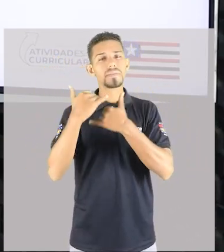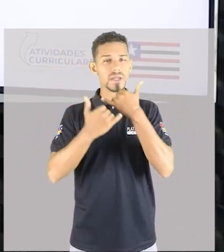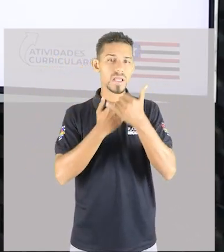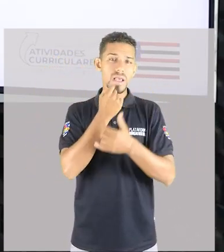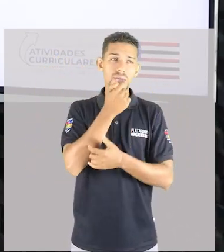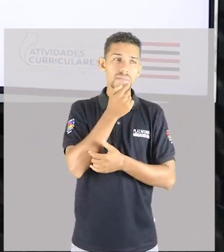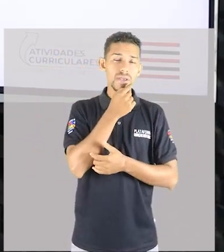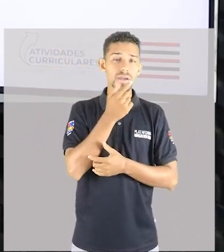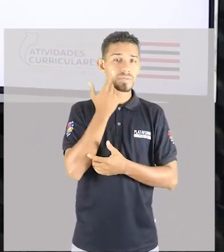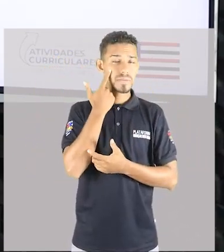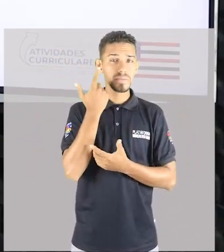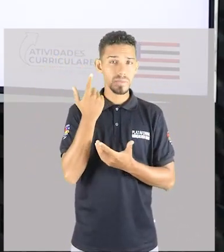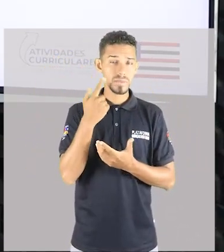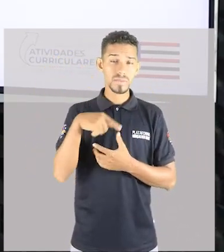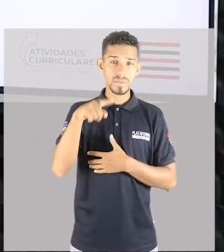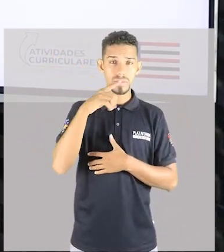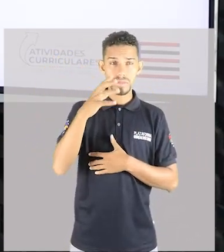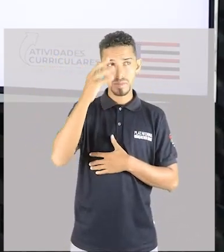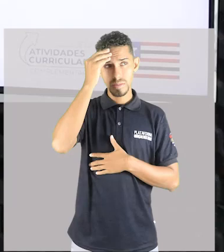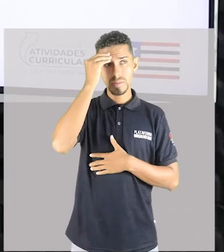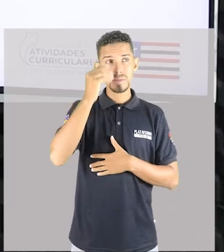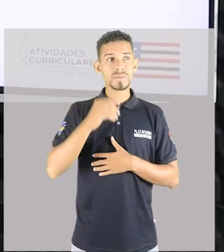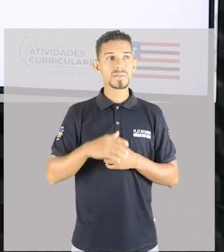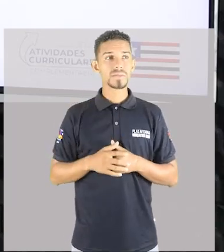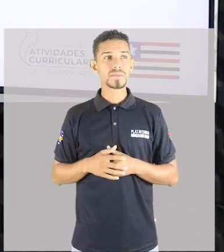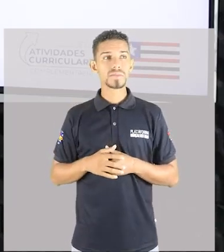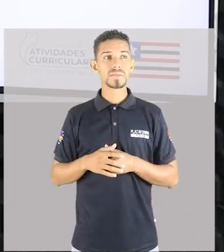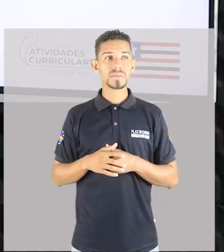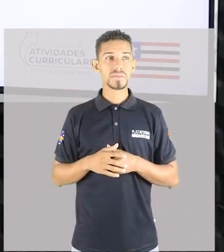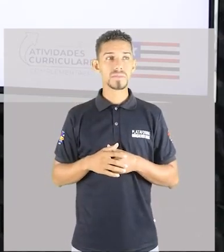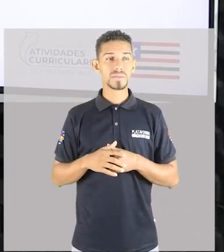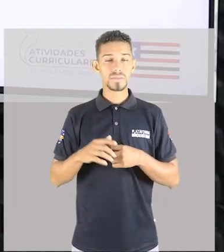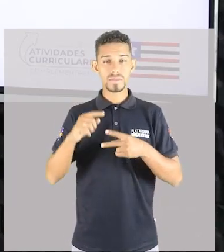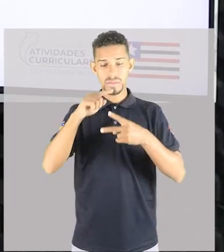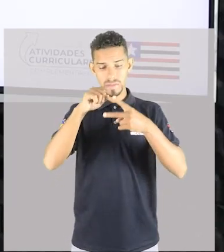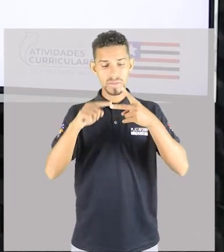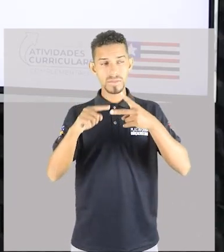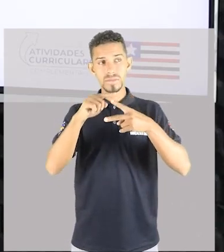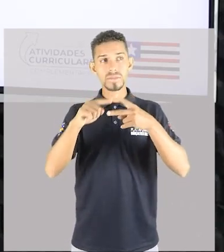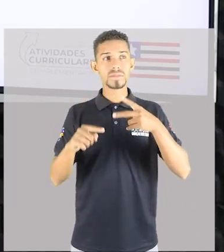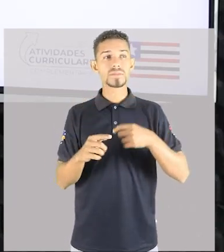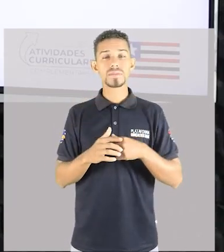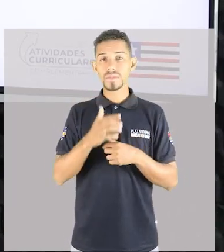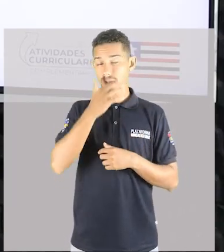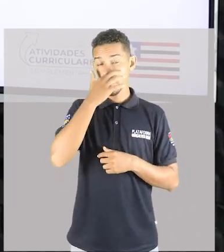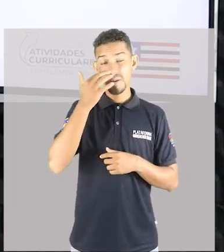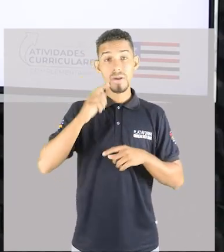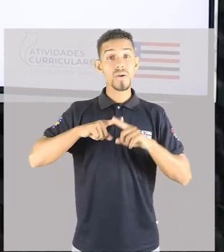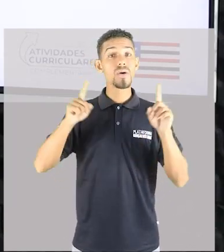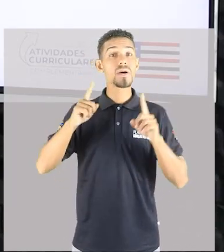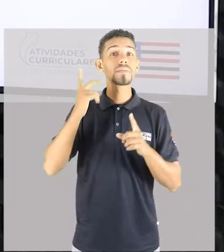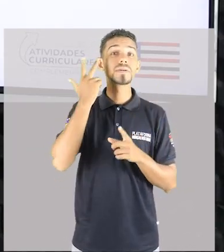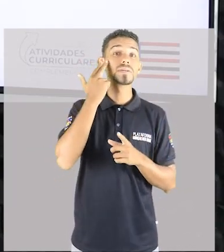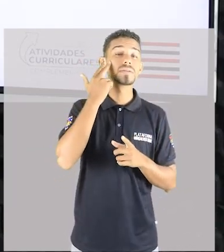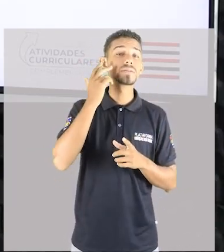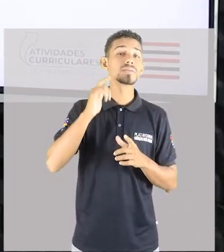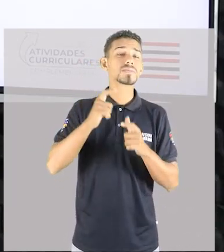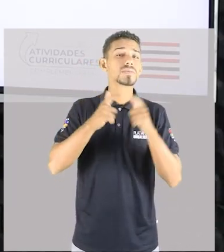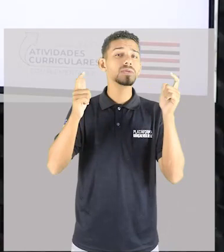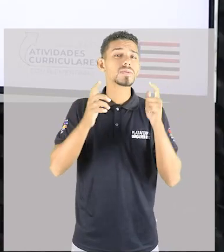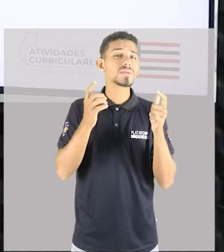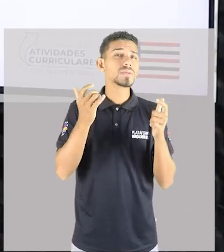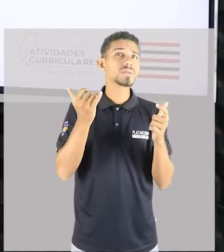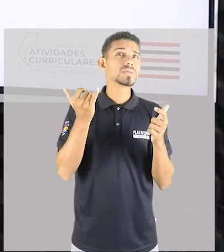piada, gente, mas é só para você decorar. Dos dois, eu quero decorar isso aqui. Dos dois, qual é o mais comum? O que mais a gente